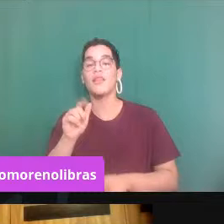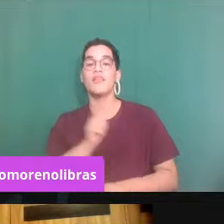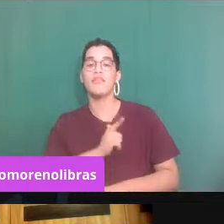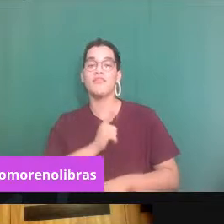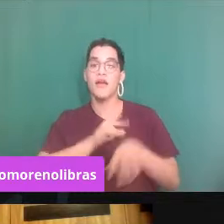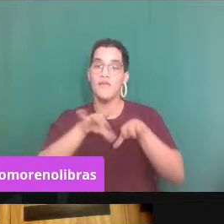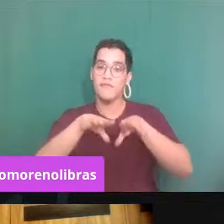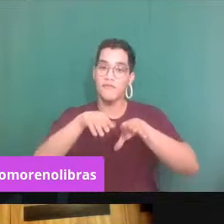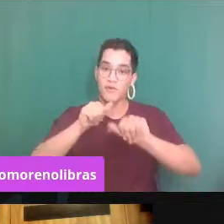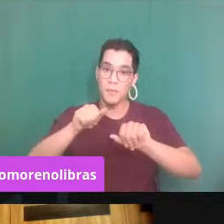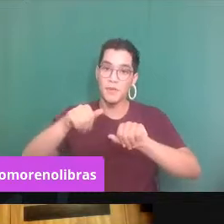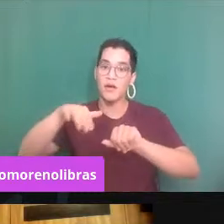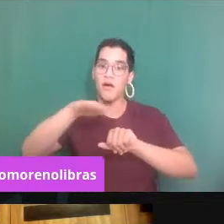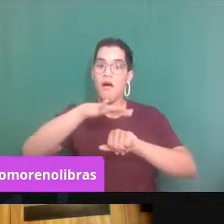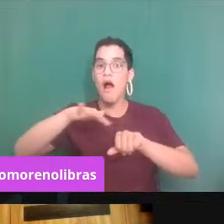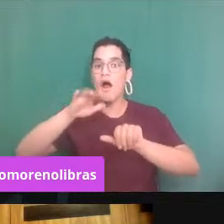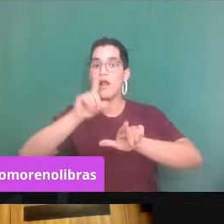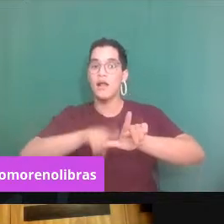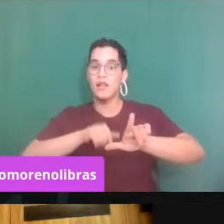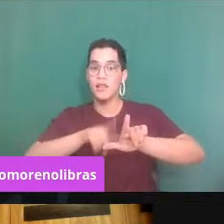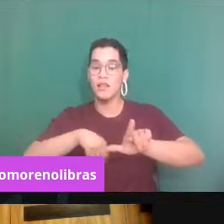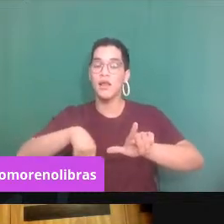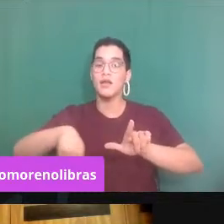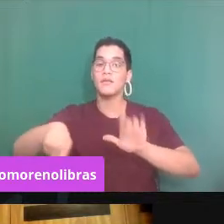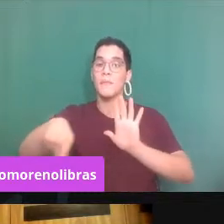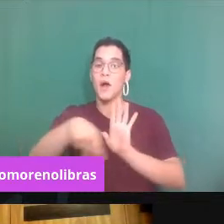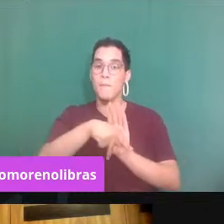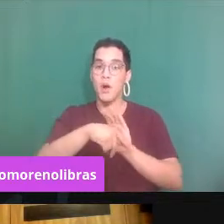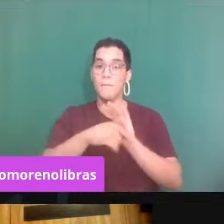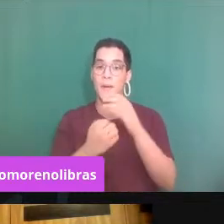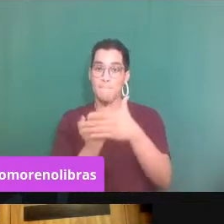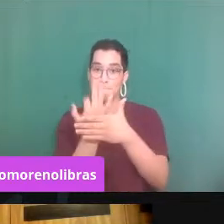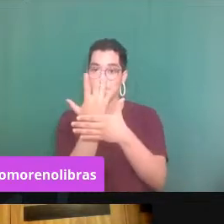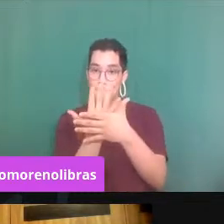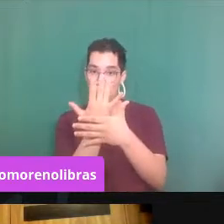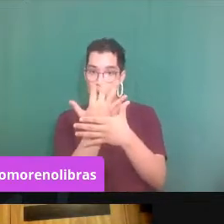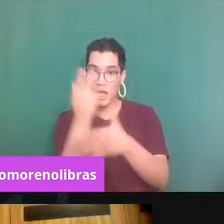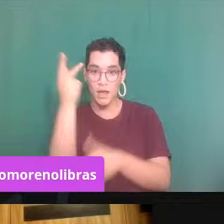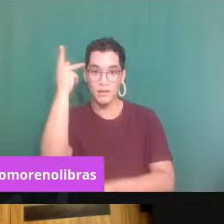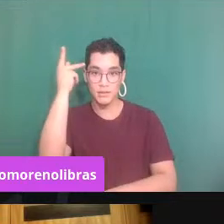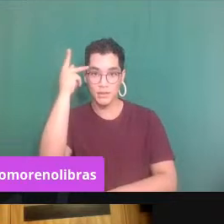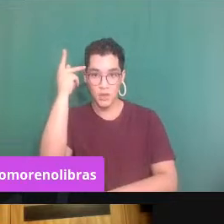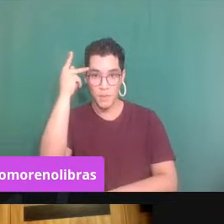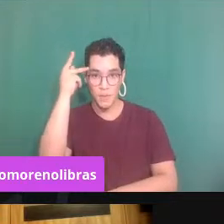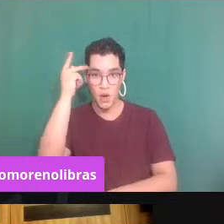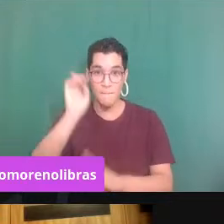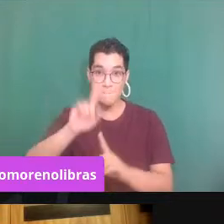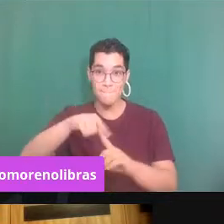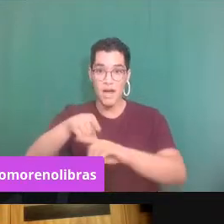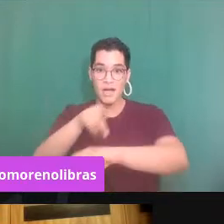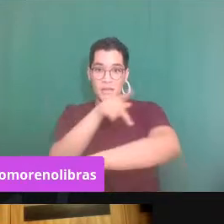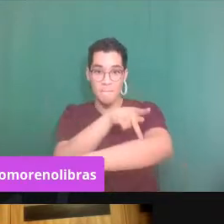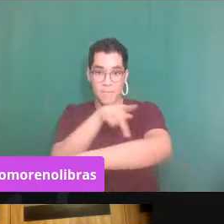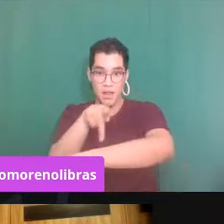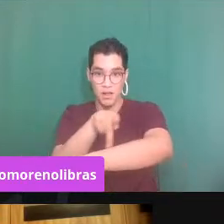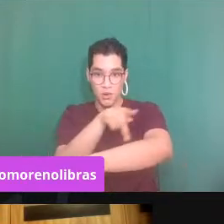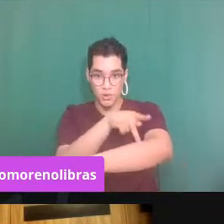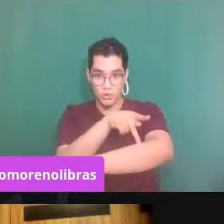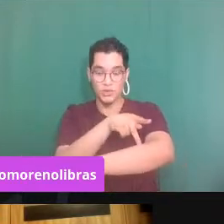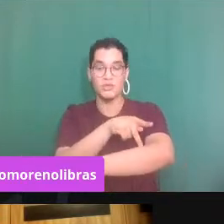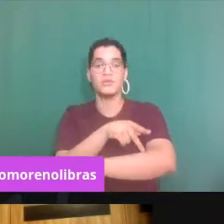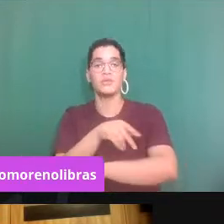de São Paulo e em Pedagogia pela Faculdade de Filosofia, Ciências e Letras, professor